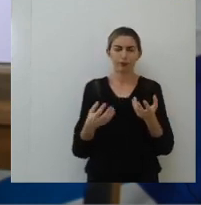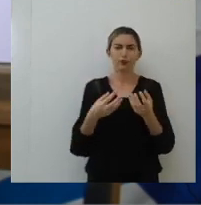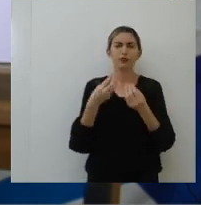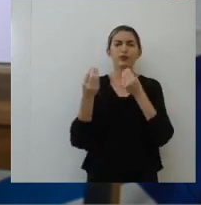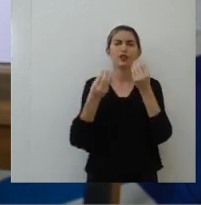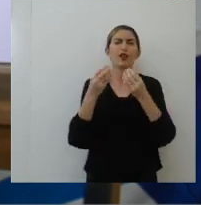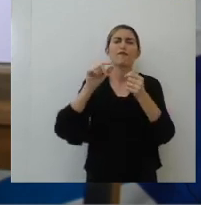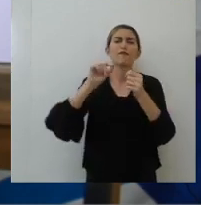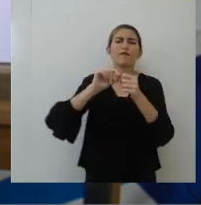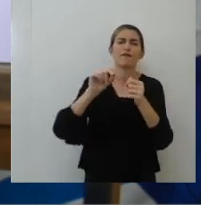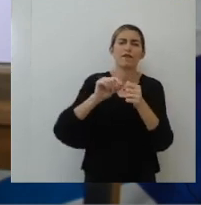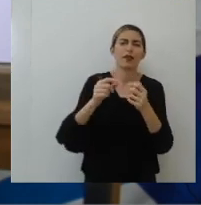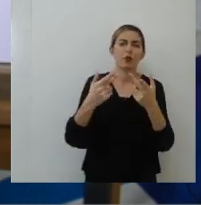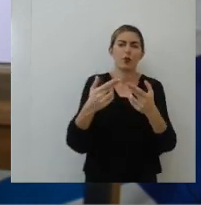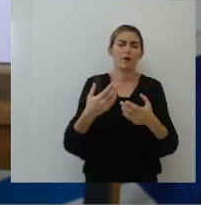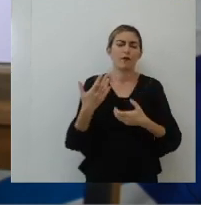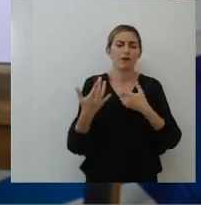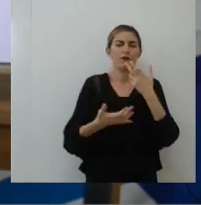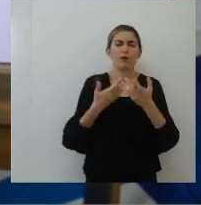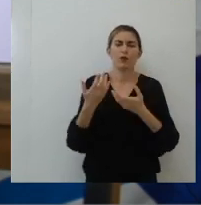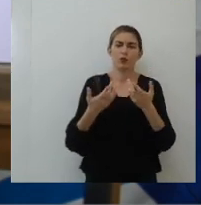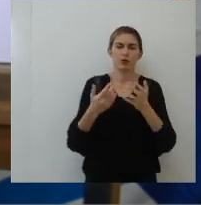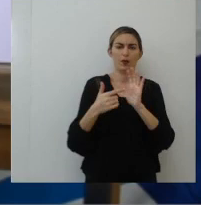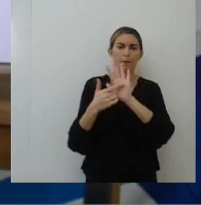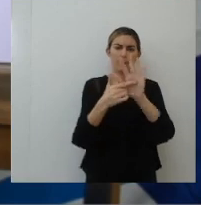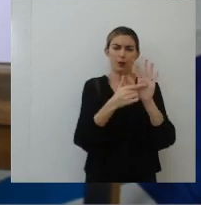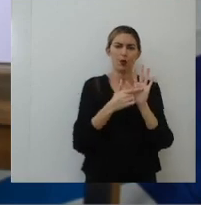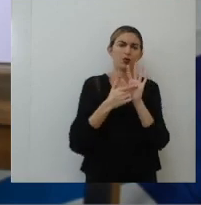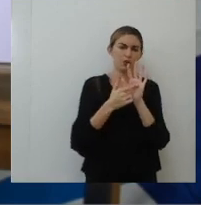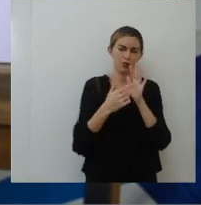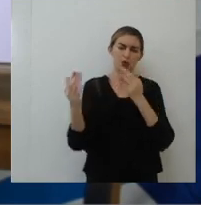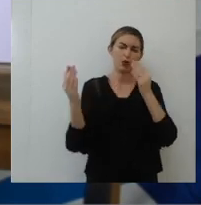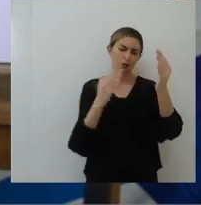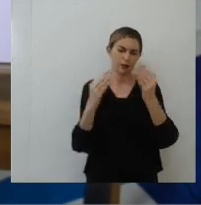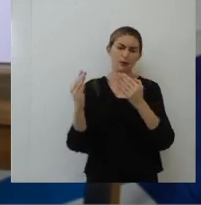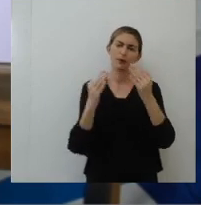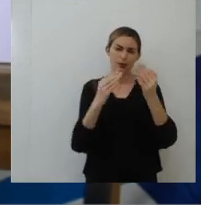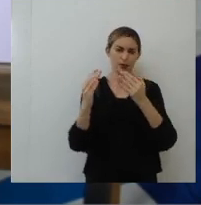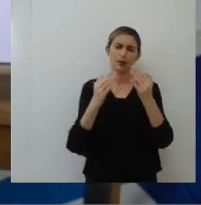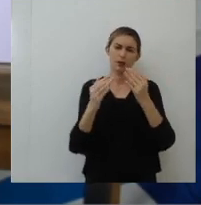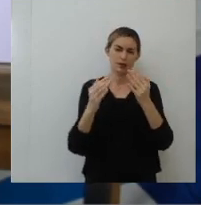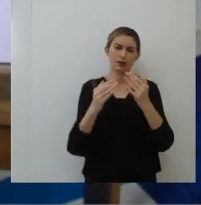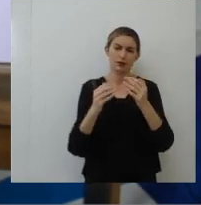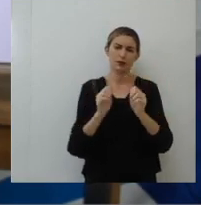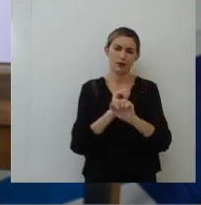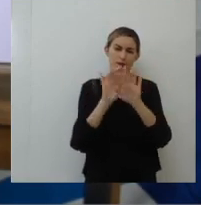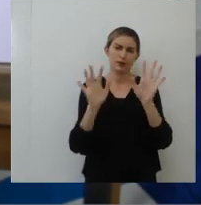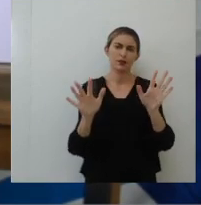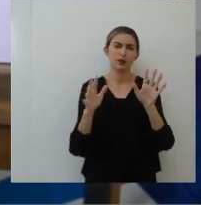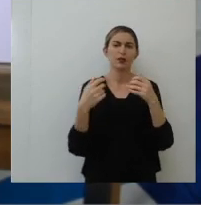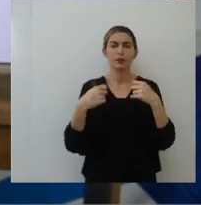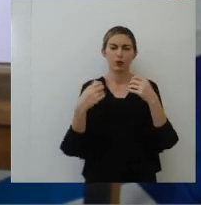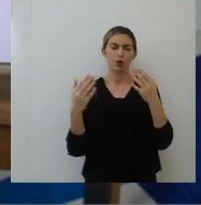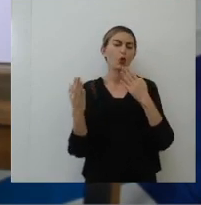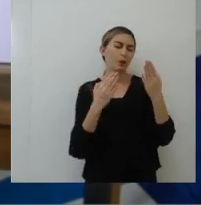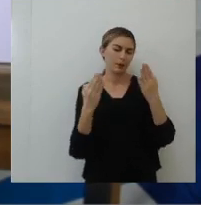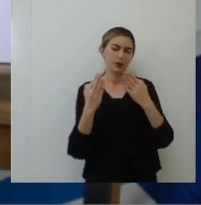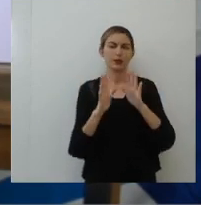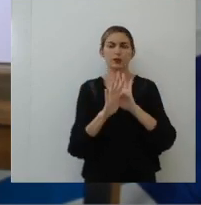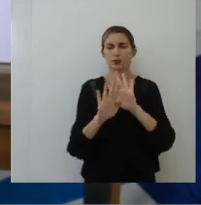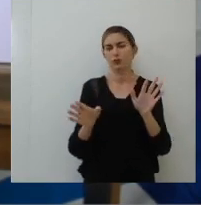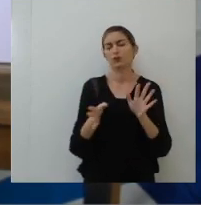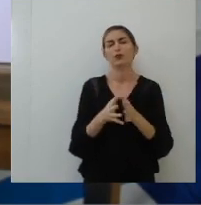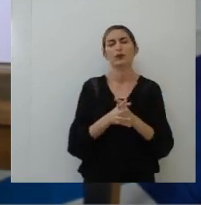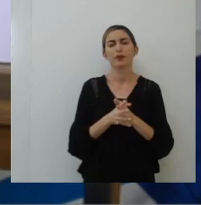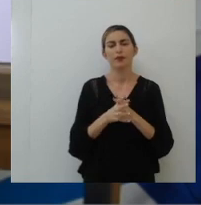é feito um fogo. Então, quando apresenta esses elementos comparativos, de maneira explícita, claro, é comparação.